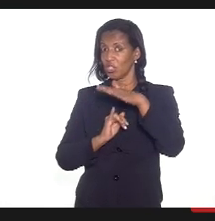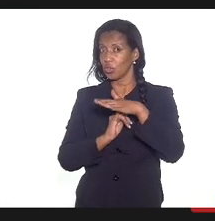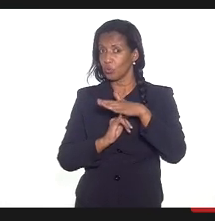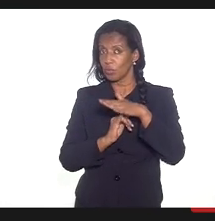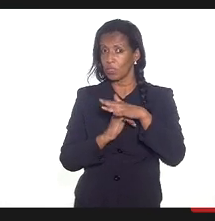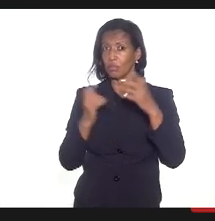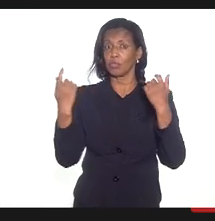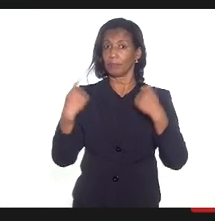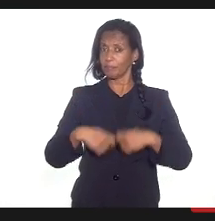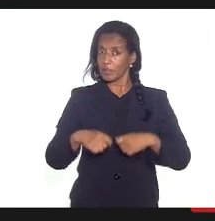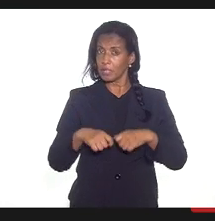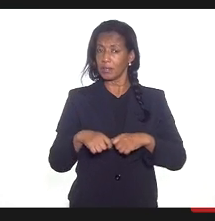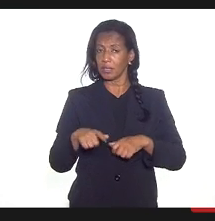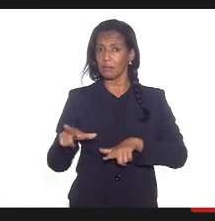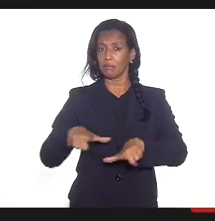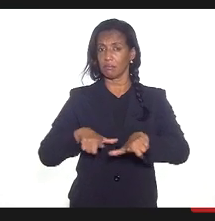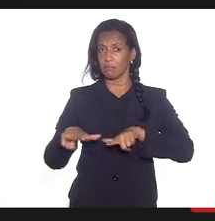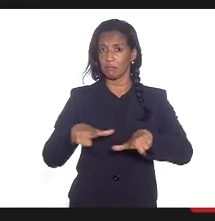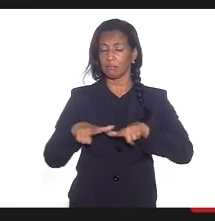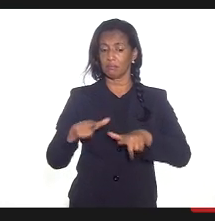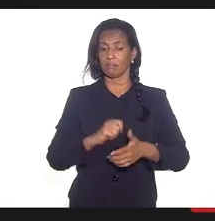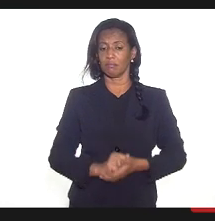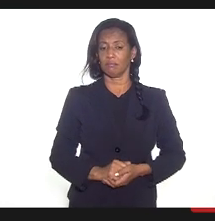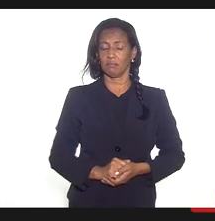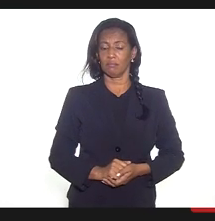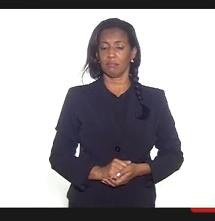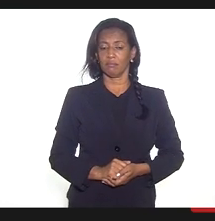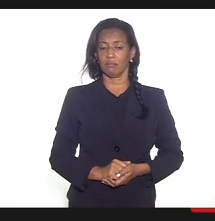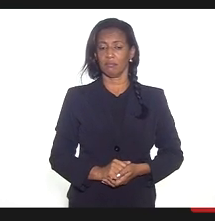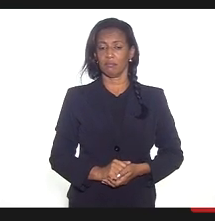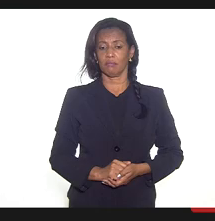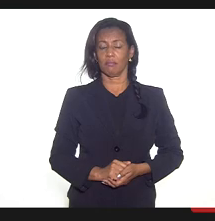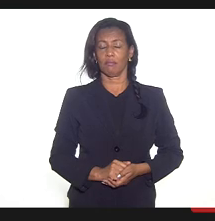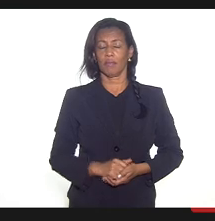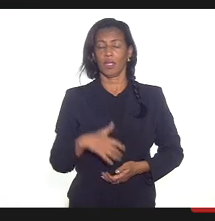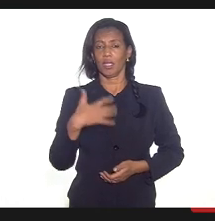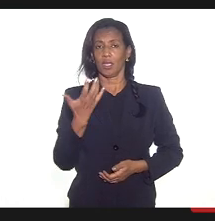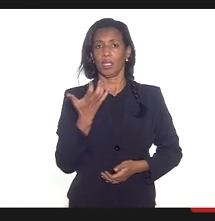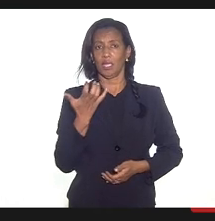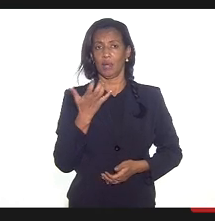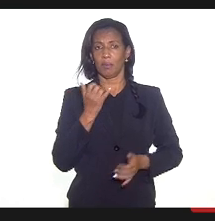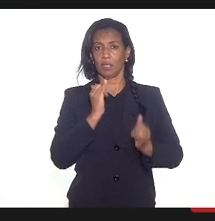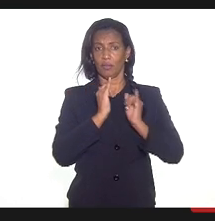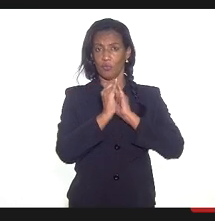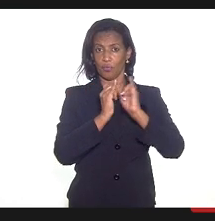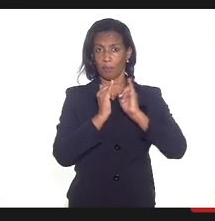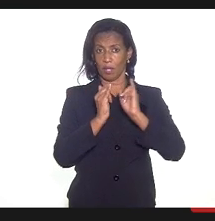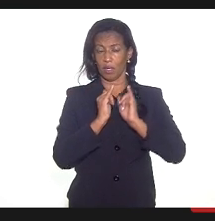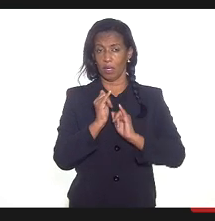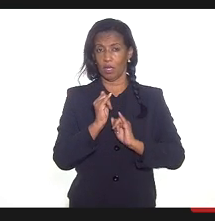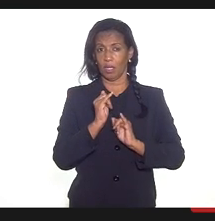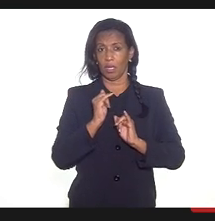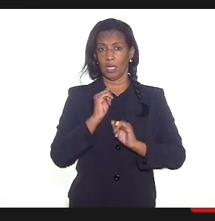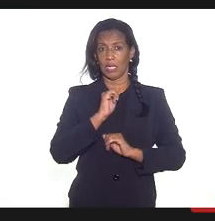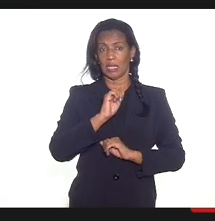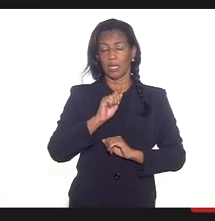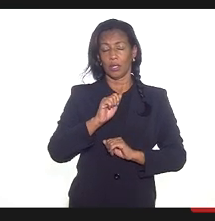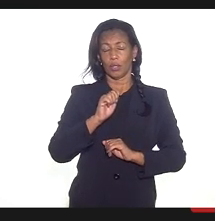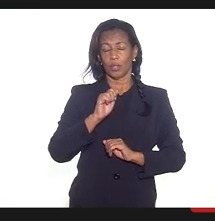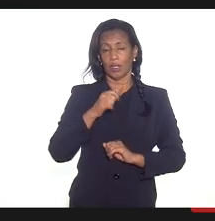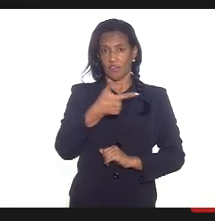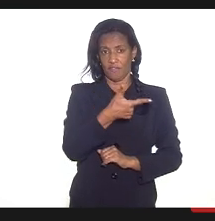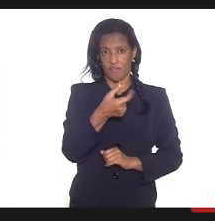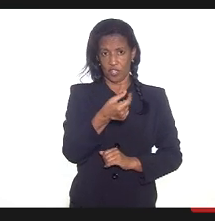precisam funcionar. Eu queria passar um dado aqui, nos primeiros 5 meses de